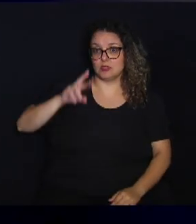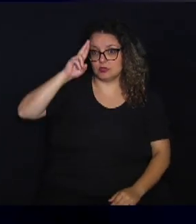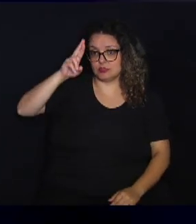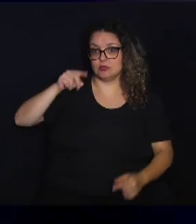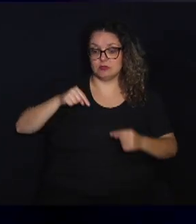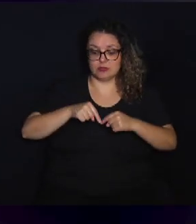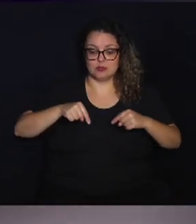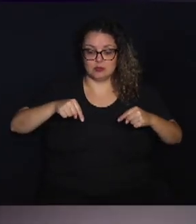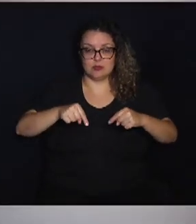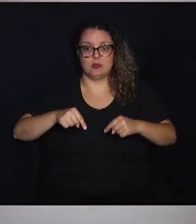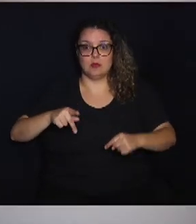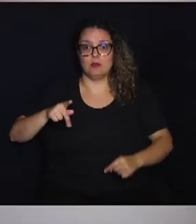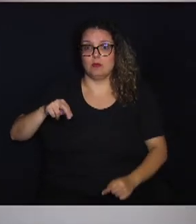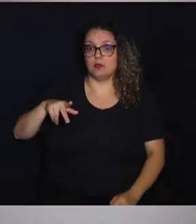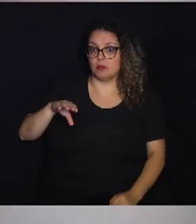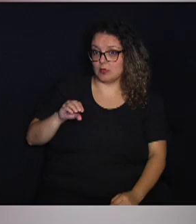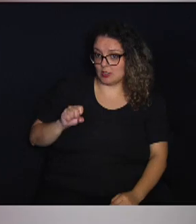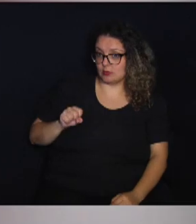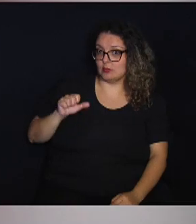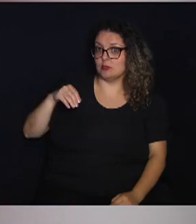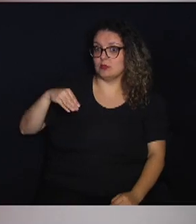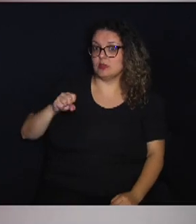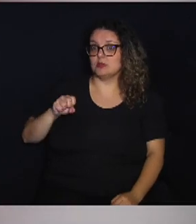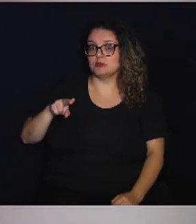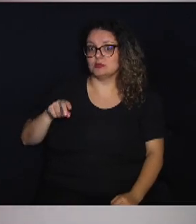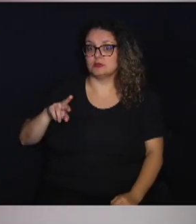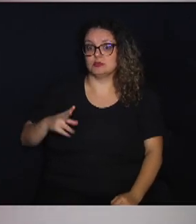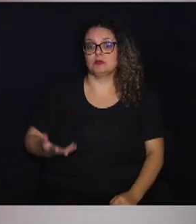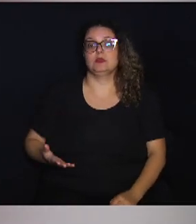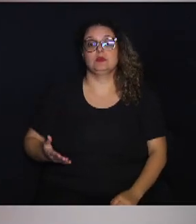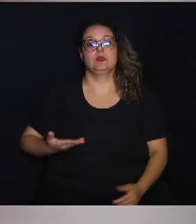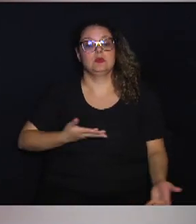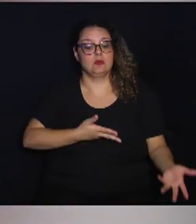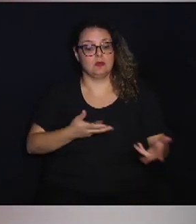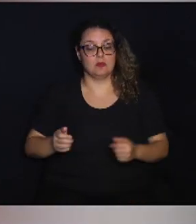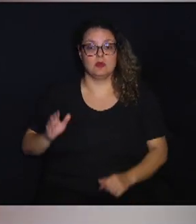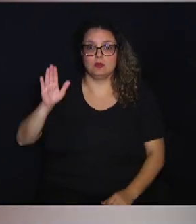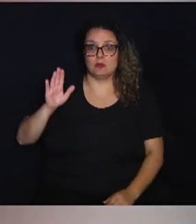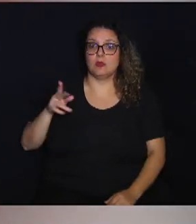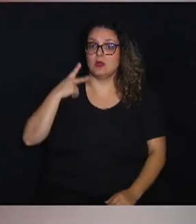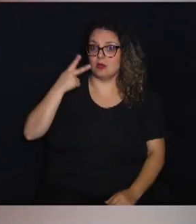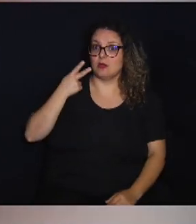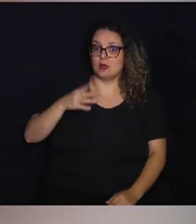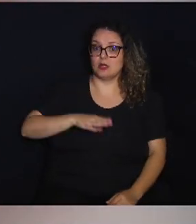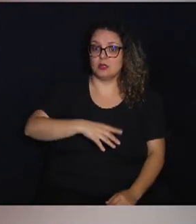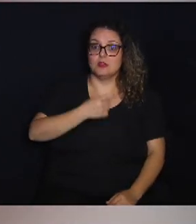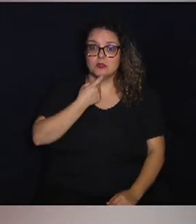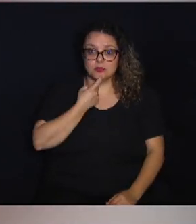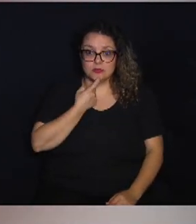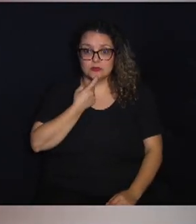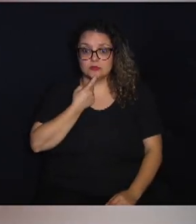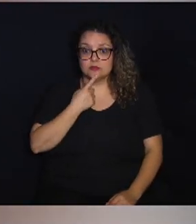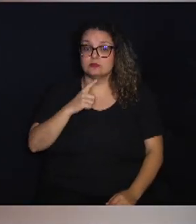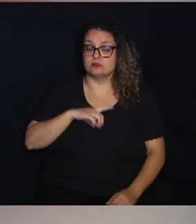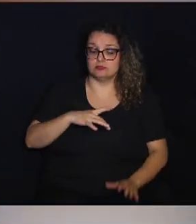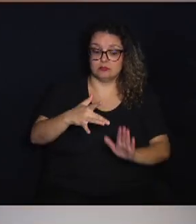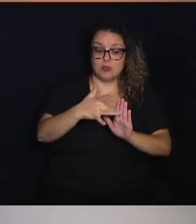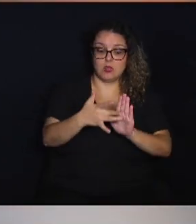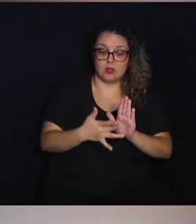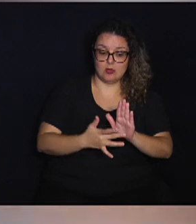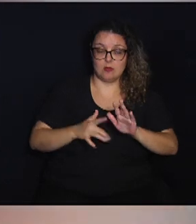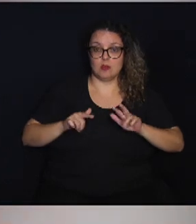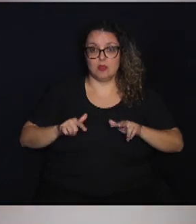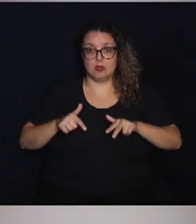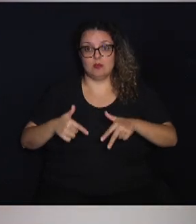estadual Paulo Mansur, que o convidou a sair candidato a vereador por Campinas. Tem como pauta de atuação